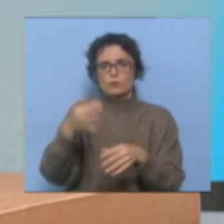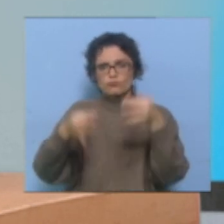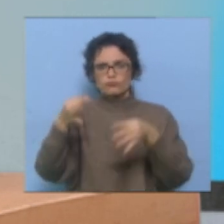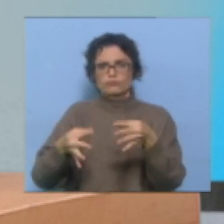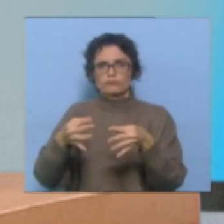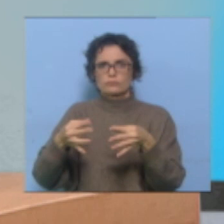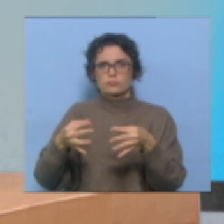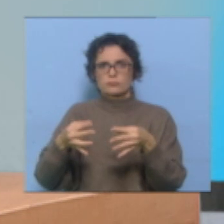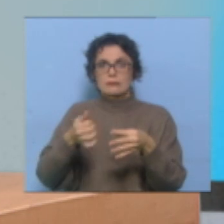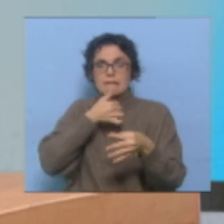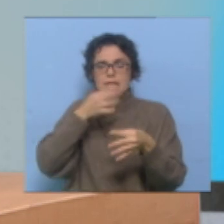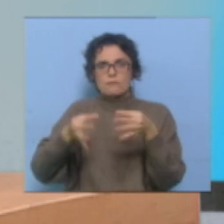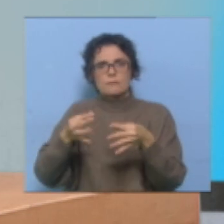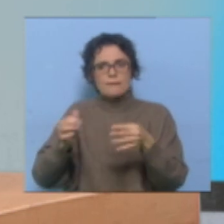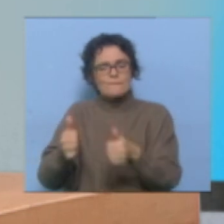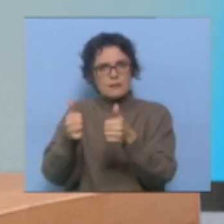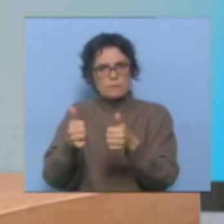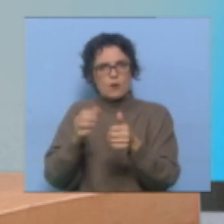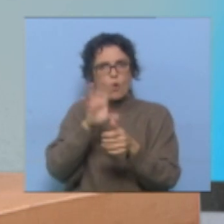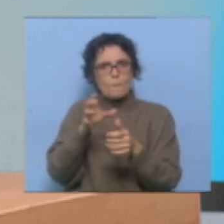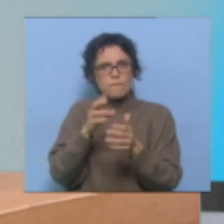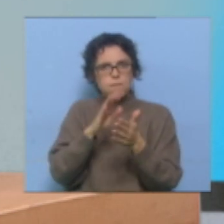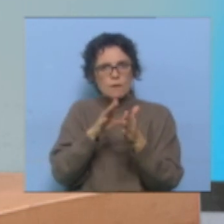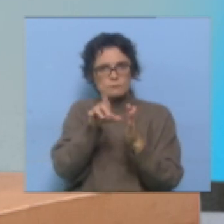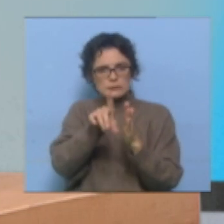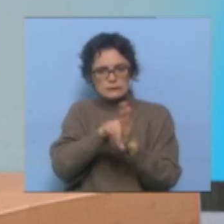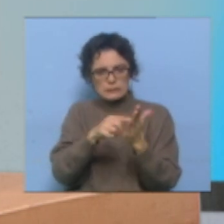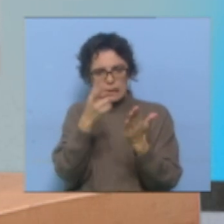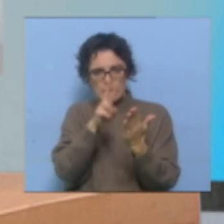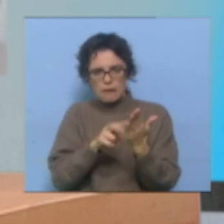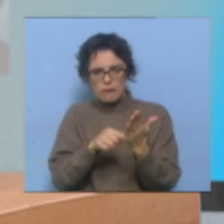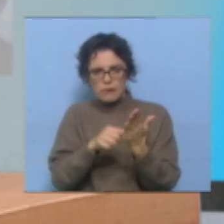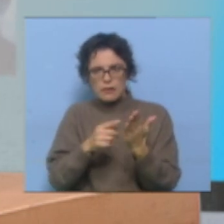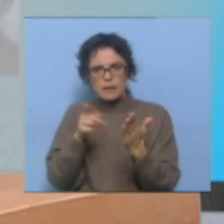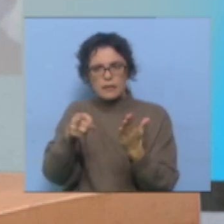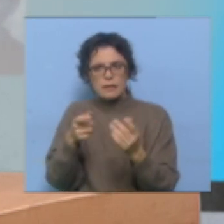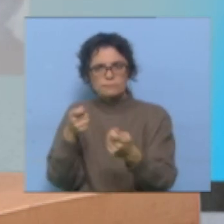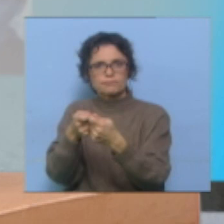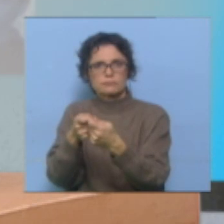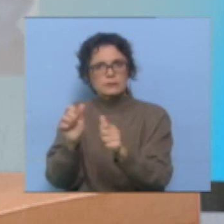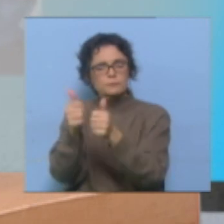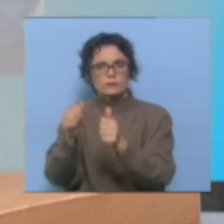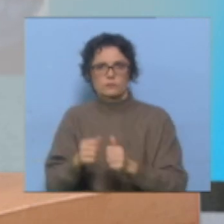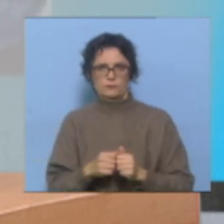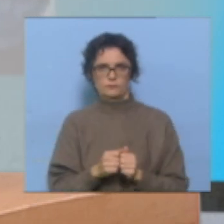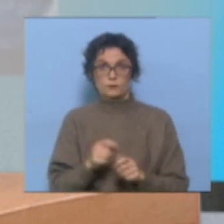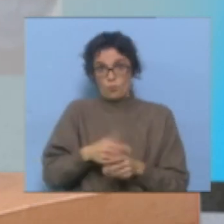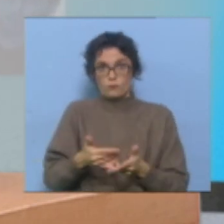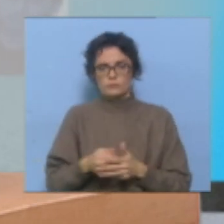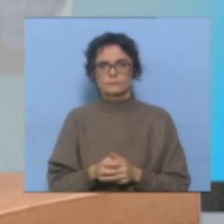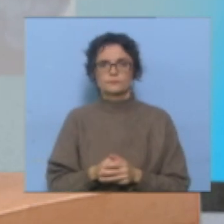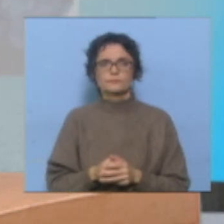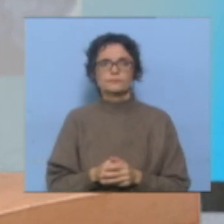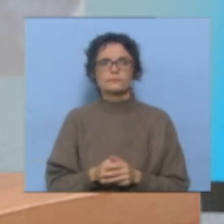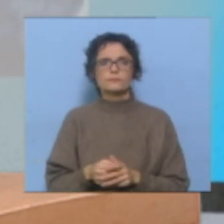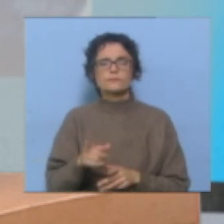esta senhora Ministra, que já vai neste segundo mandato, ela, quando tomou consciência, julgo eu, reformulou uma série